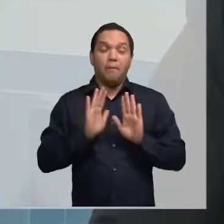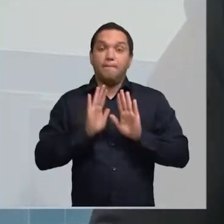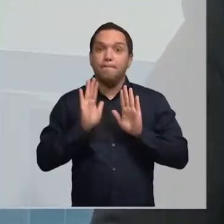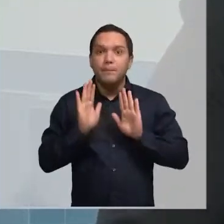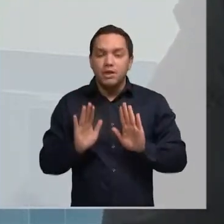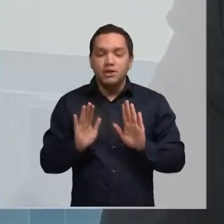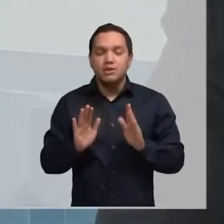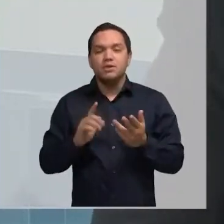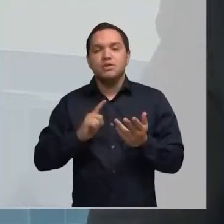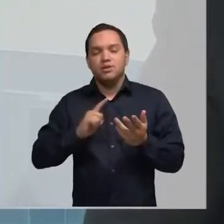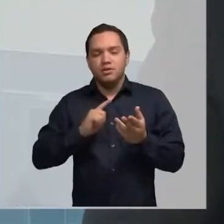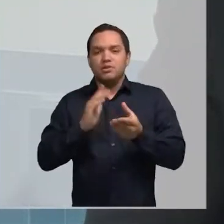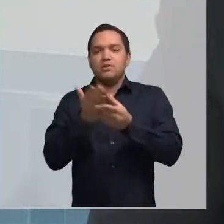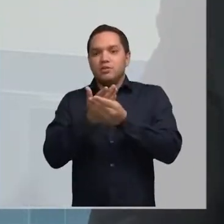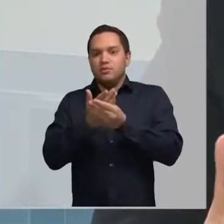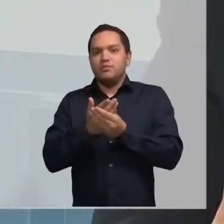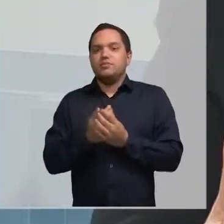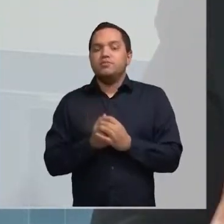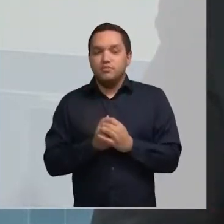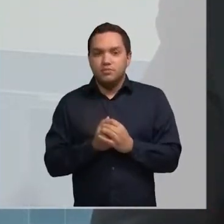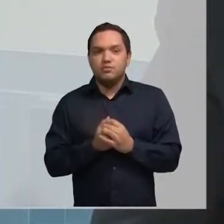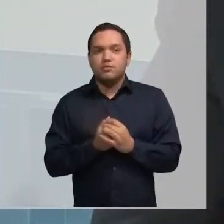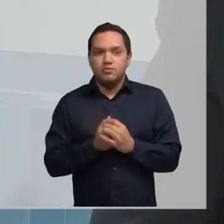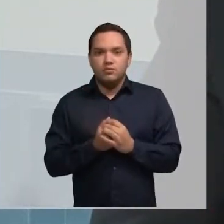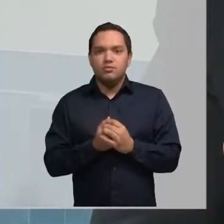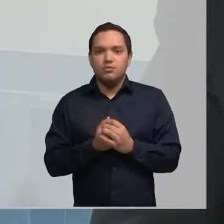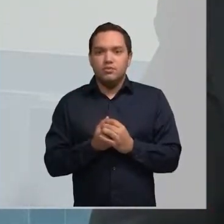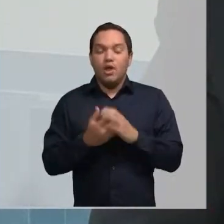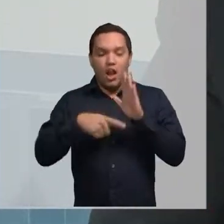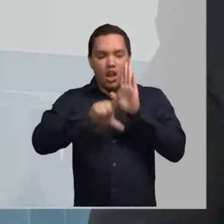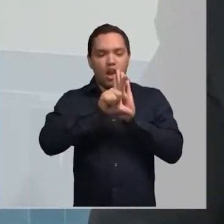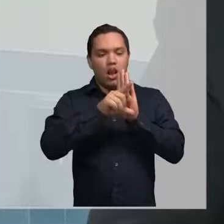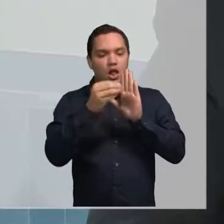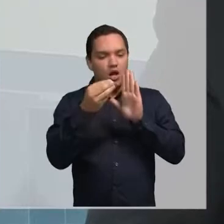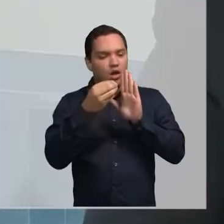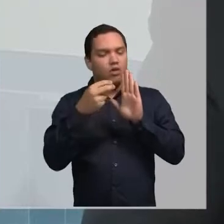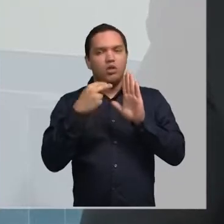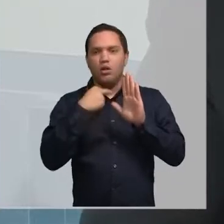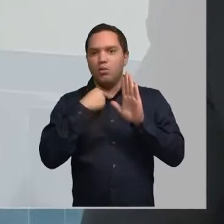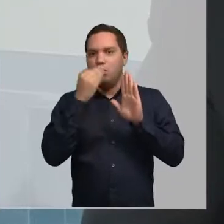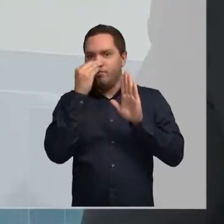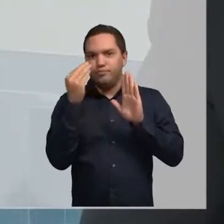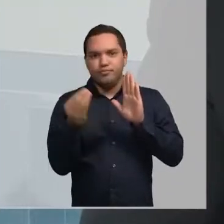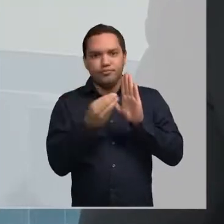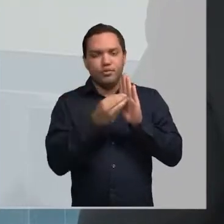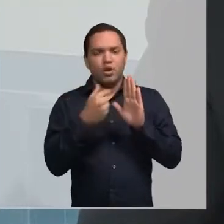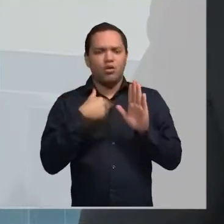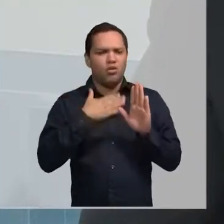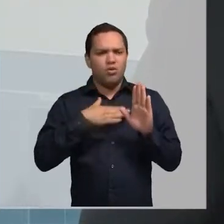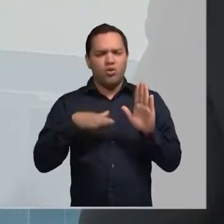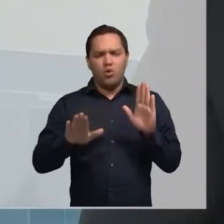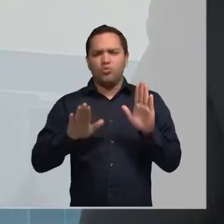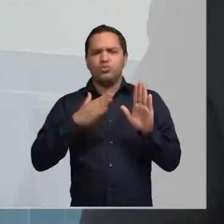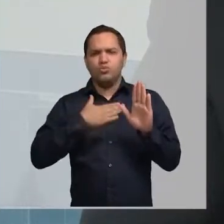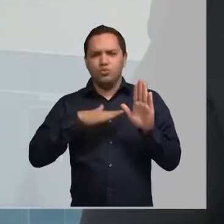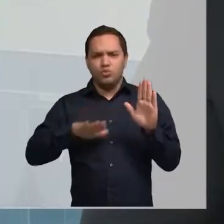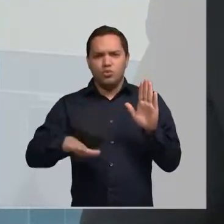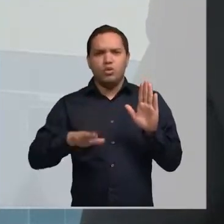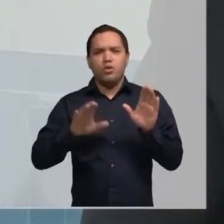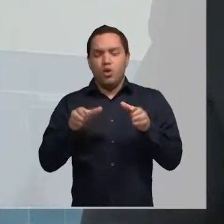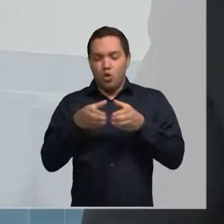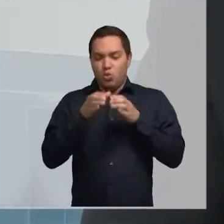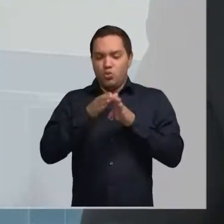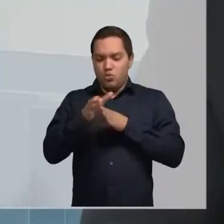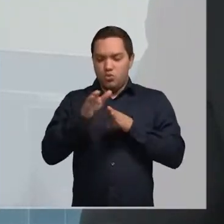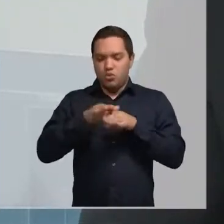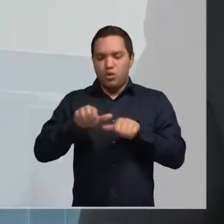dele ser racista e homofóbico. Isso é lei. Se você está no país, você tem que cumprir a lei, né? Eu não gosto. Eu acho que ele precisa de uma assessoria melhor, precisa tentar